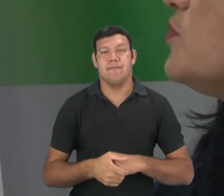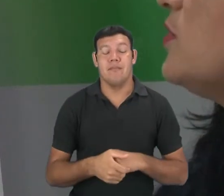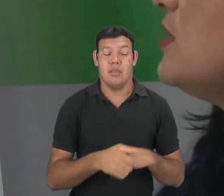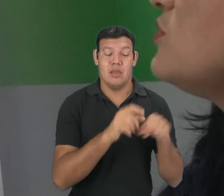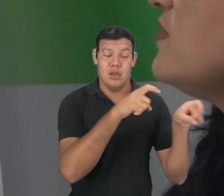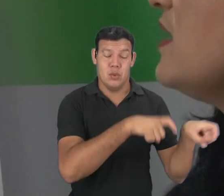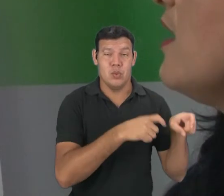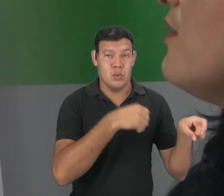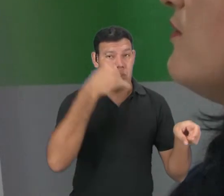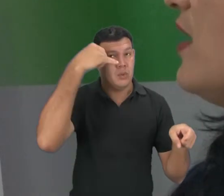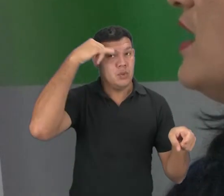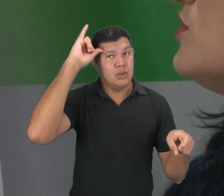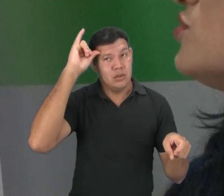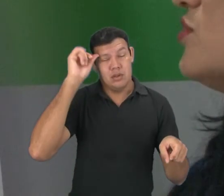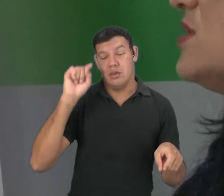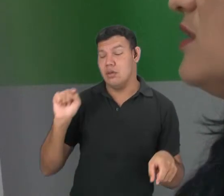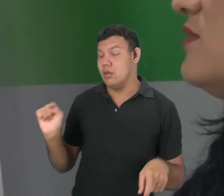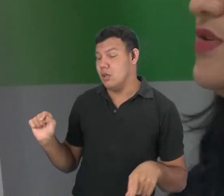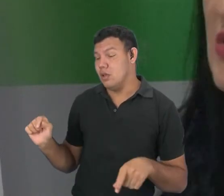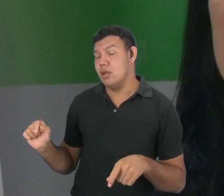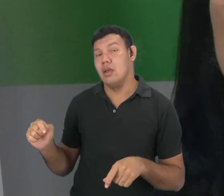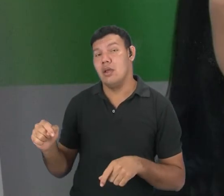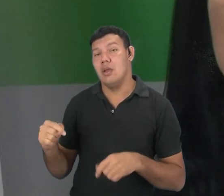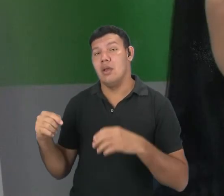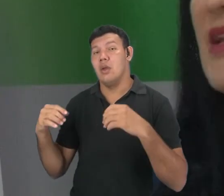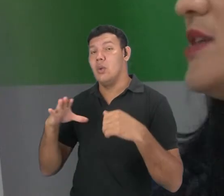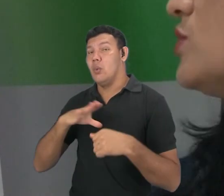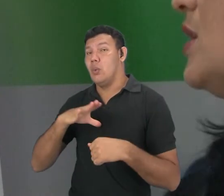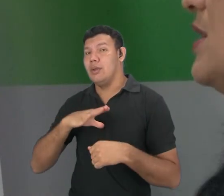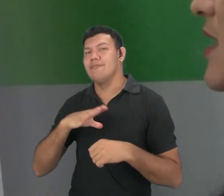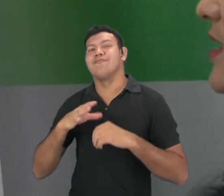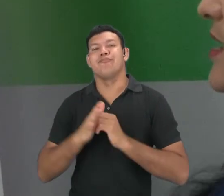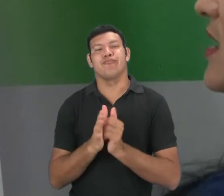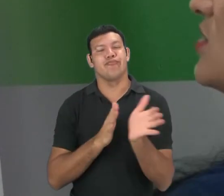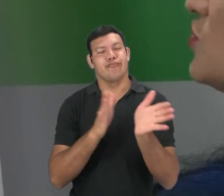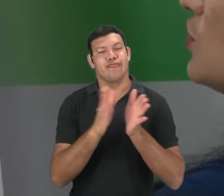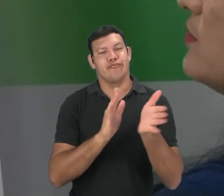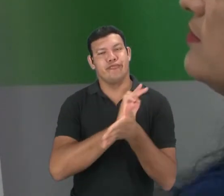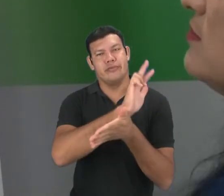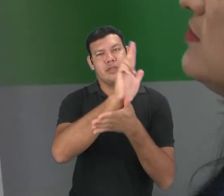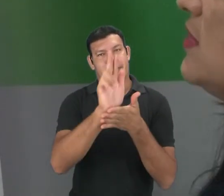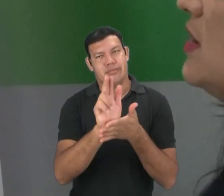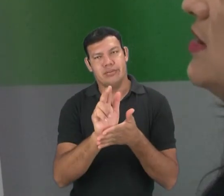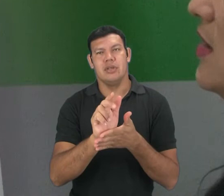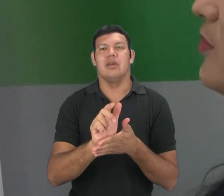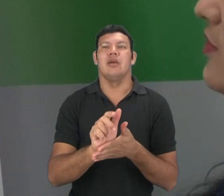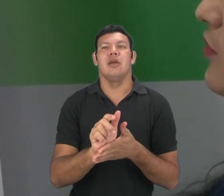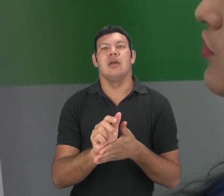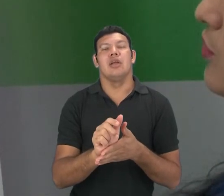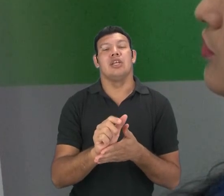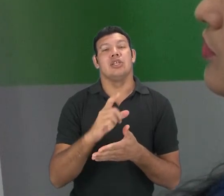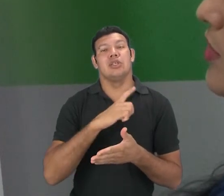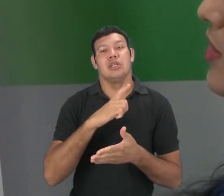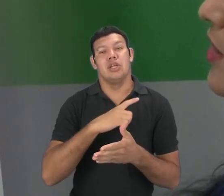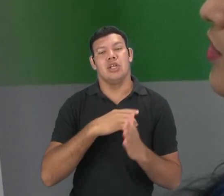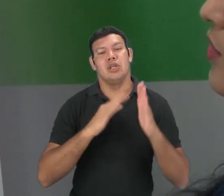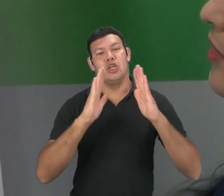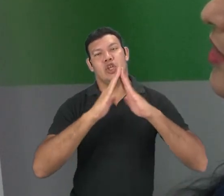urbana, onde nós podemos ver vários outros serviços que a gente tem acesso. Tem igreja, ó, tem